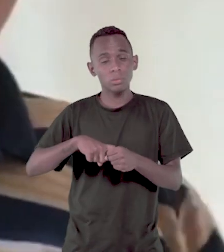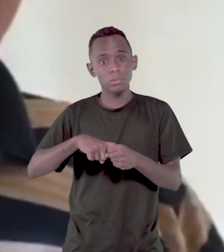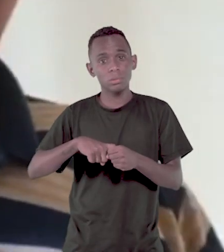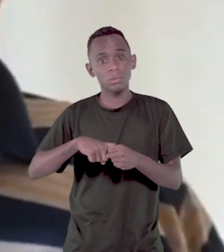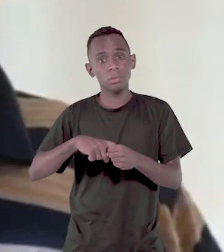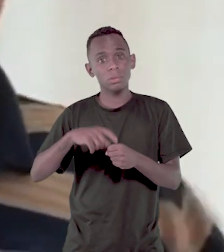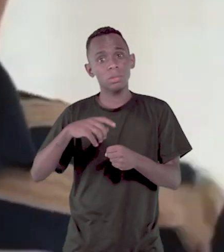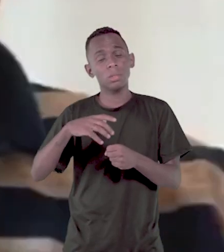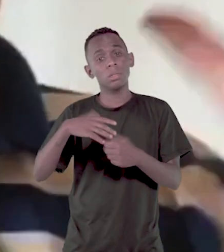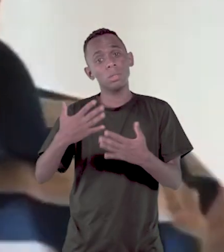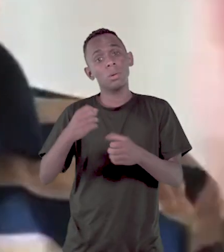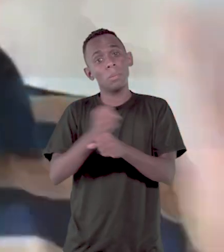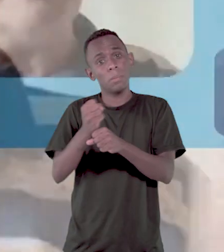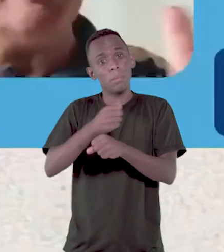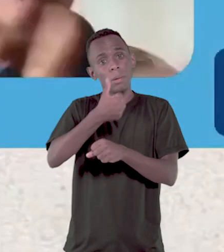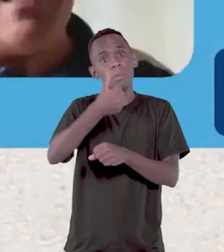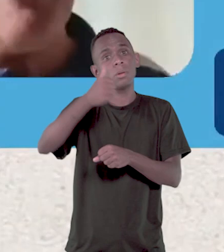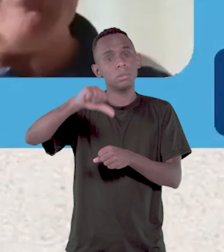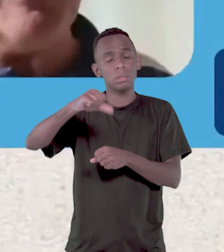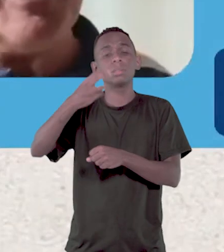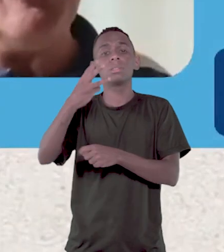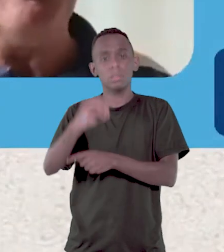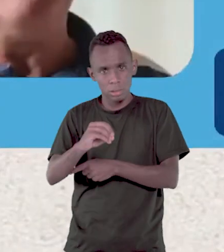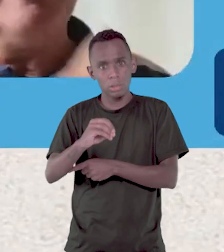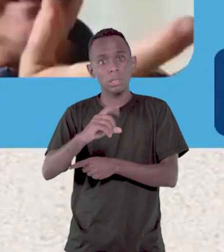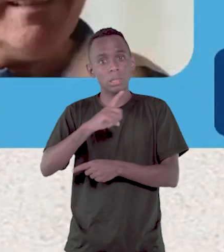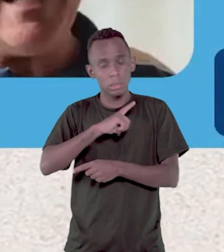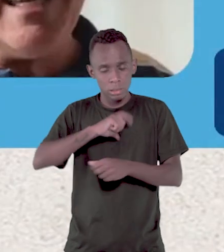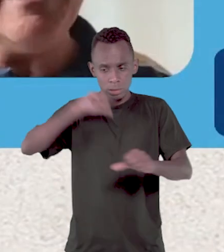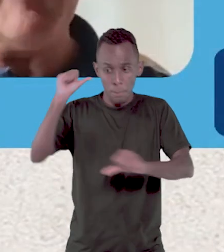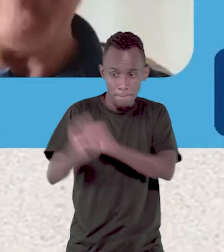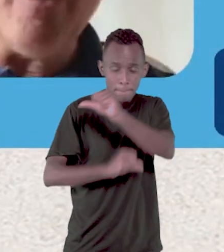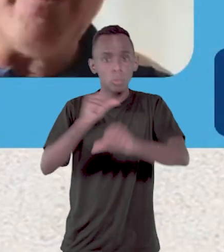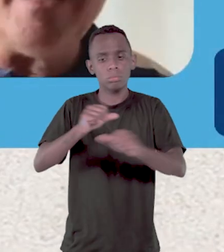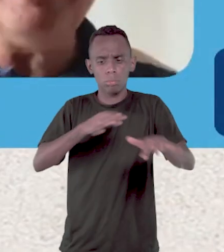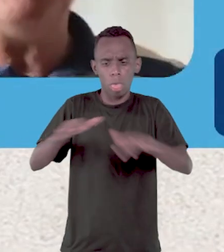E não é à toa que eles perderam, que em 32 tem a Revolução, né, aqui em São Paulo, perdida.